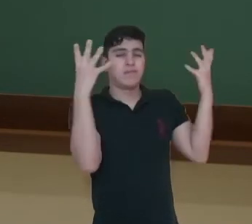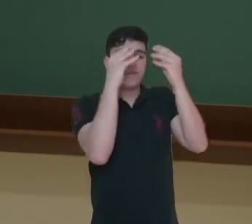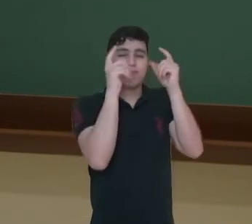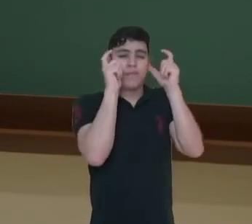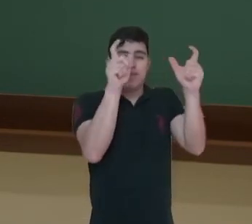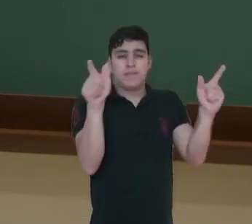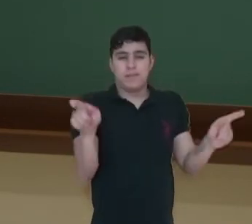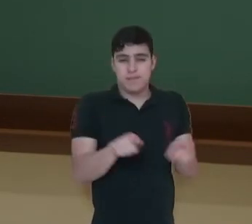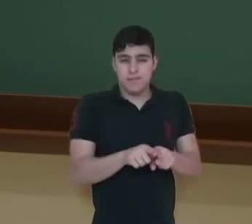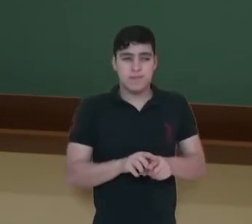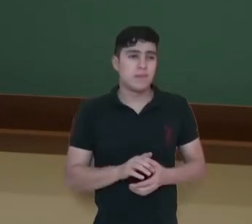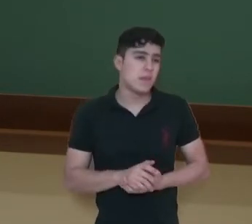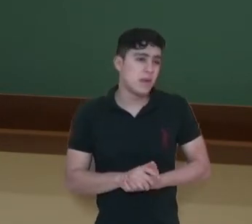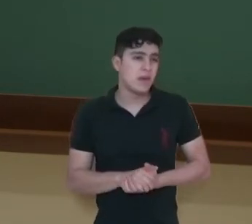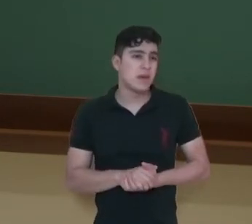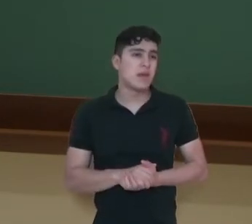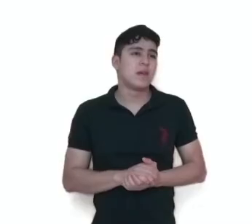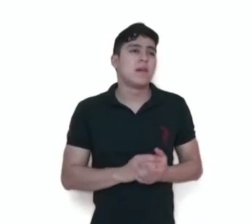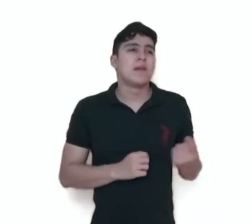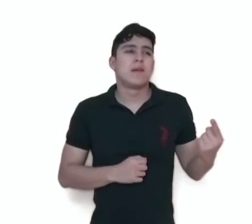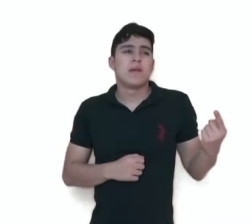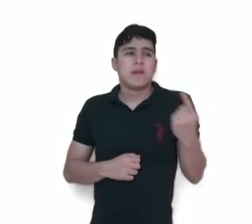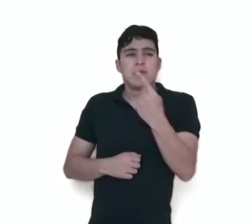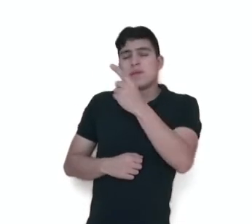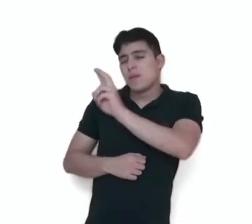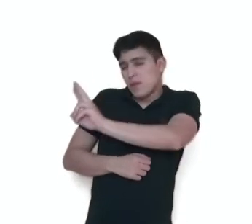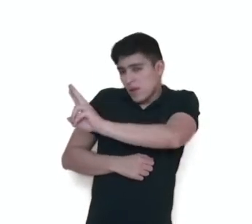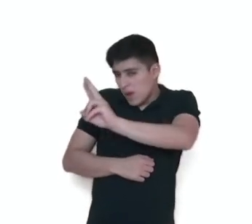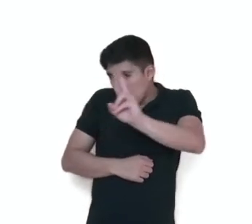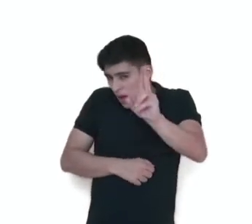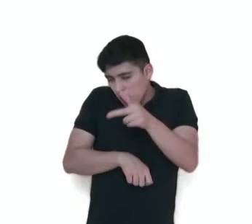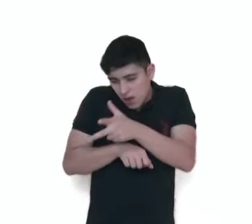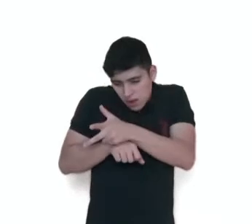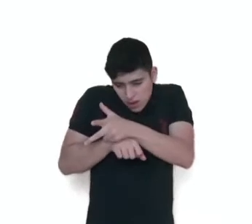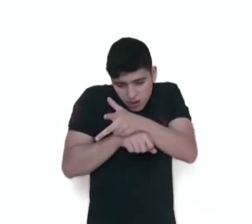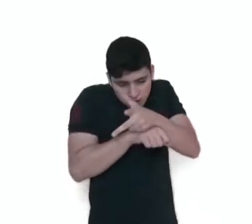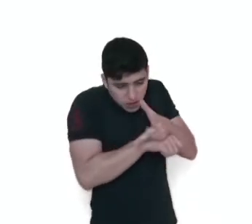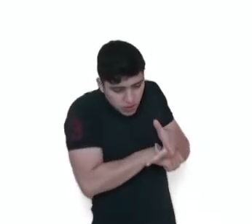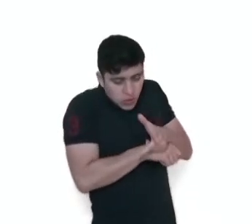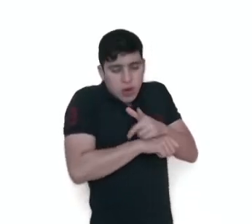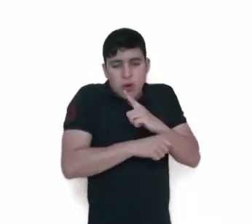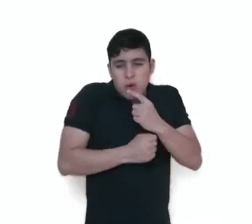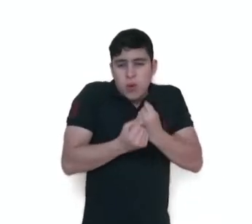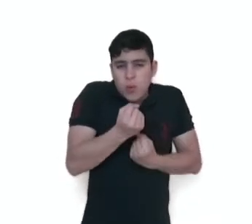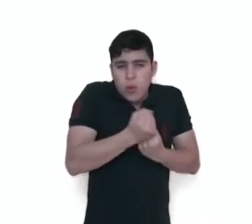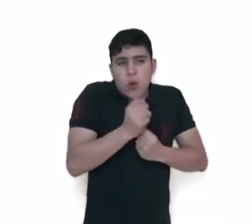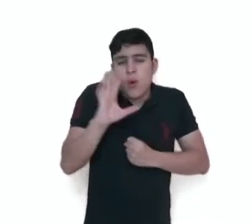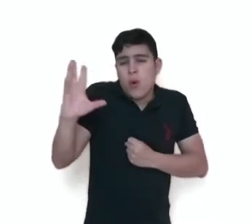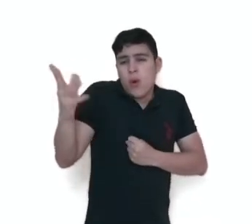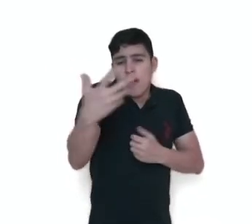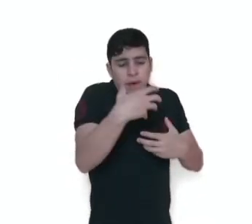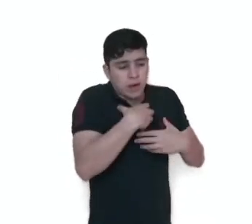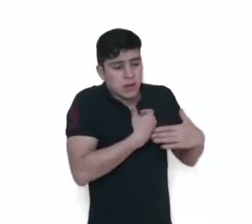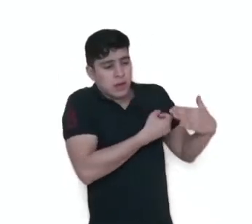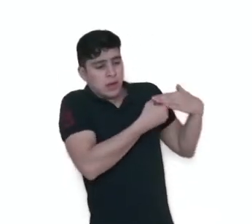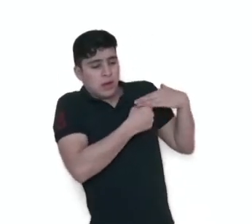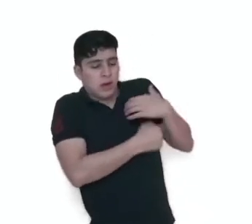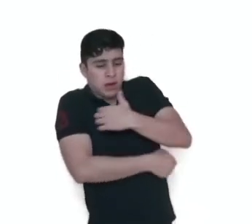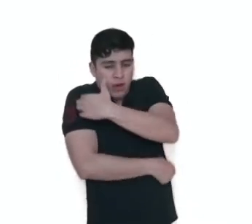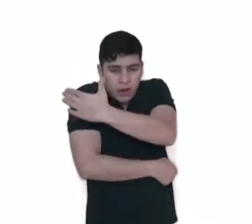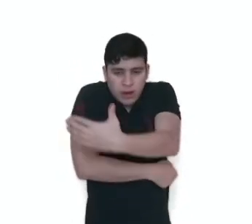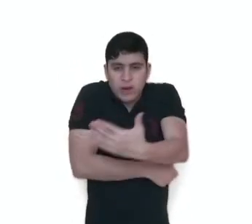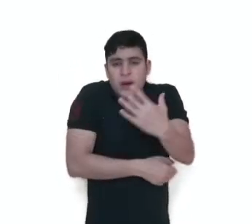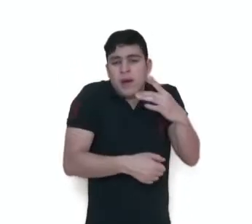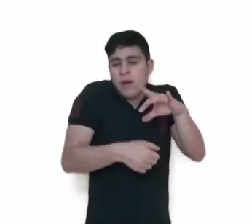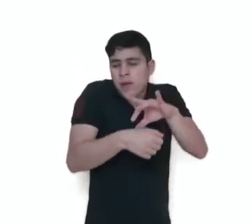interessante. O Amarelo, ele carrega o nome do álbum e do documentário, é um hino da união e do apoio para todos que sofrem com preconceito, doenças, traumas e muito